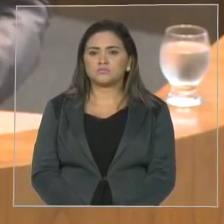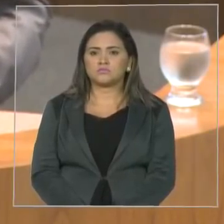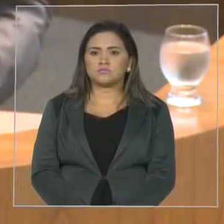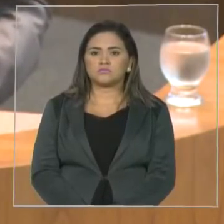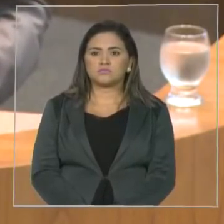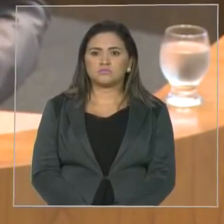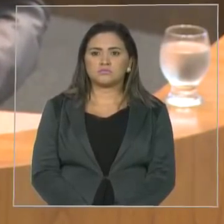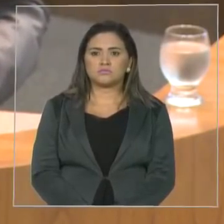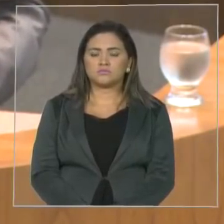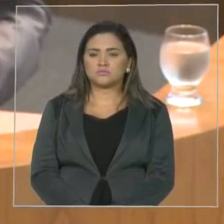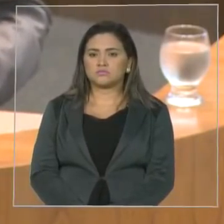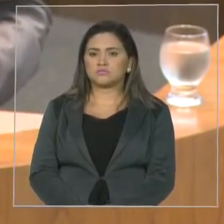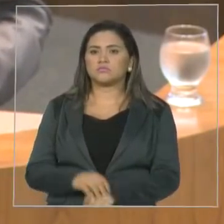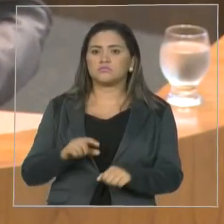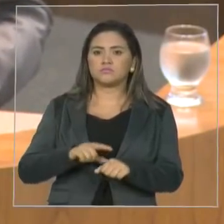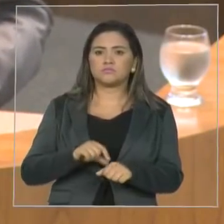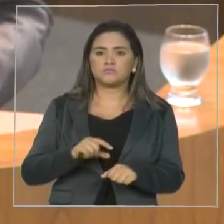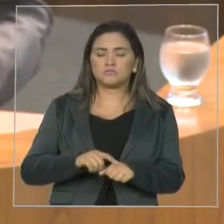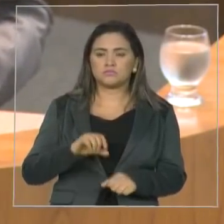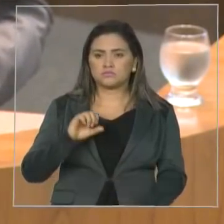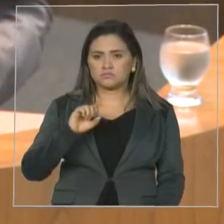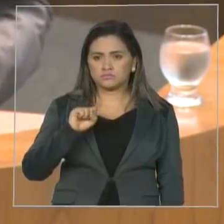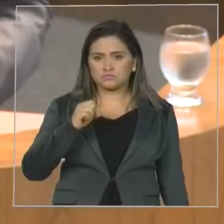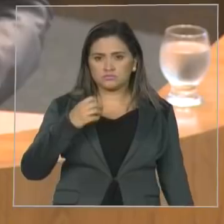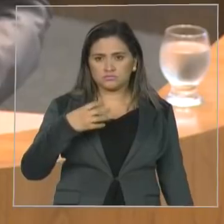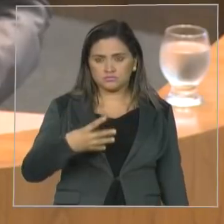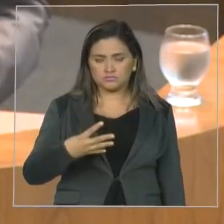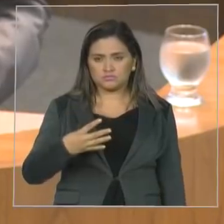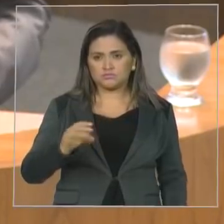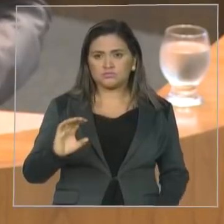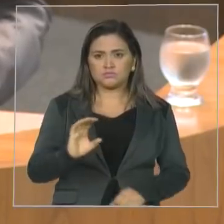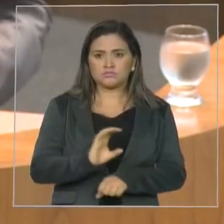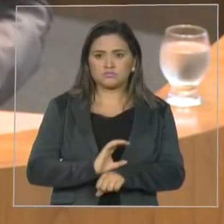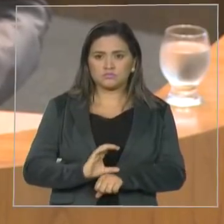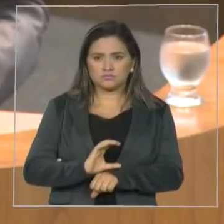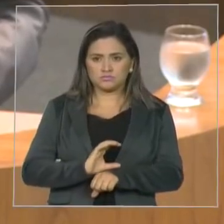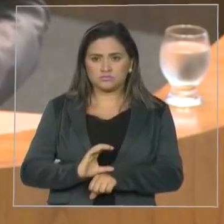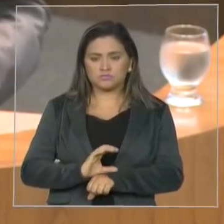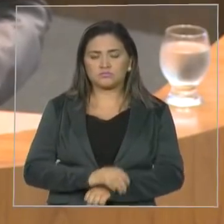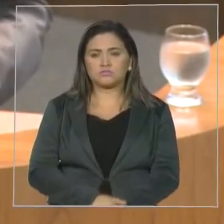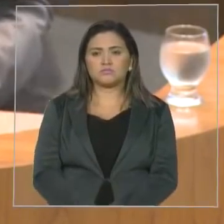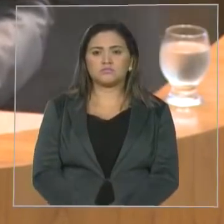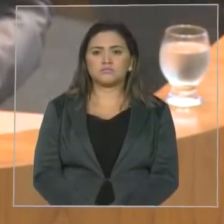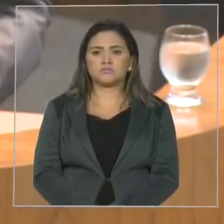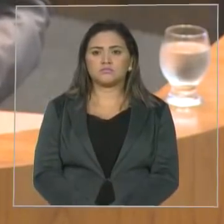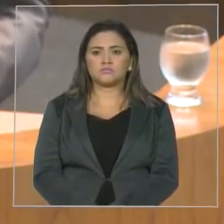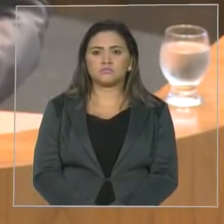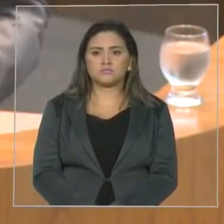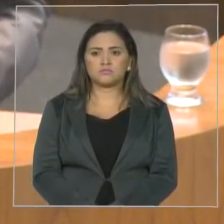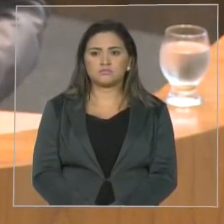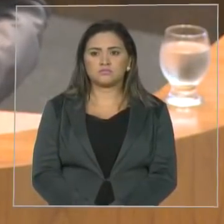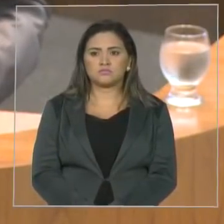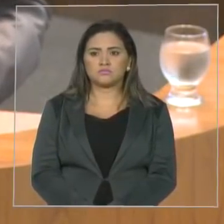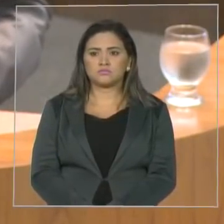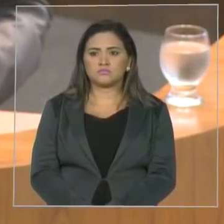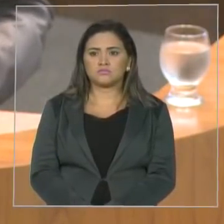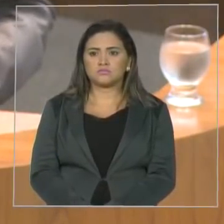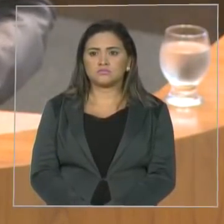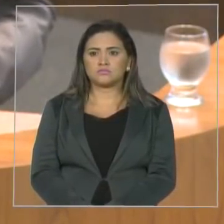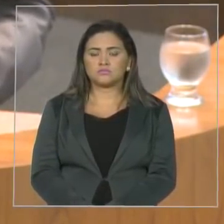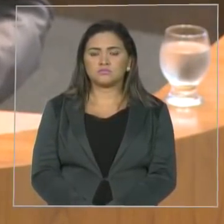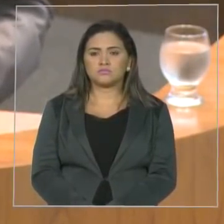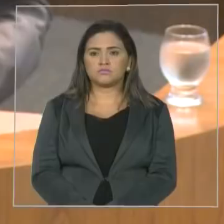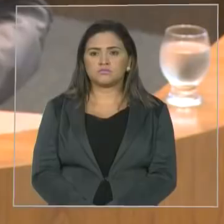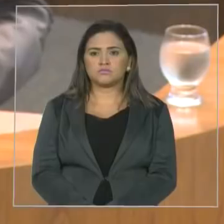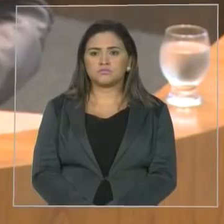Federal. Nesse caso, o inciso 3º, o que diz o artigo 3º?